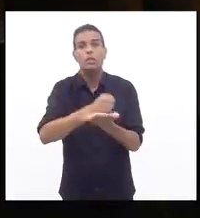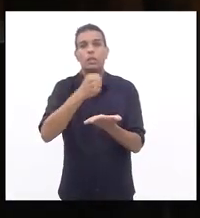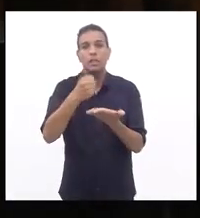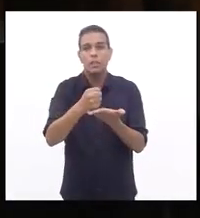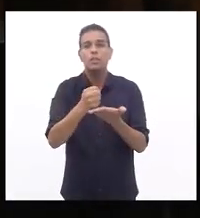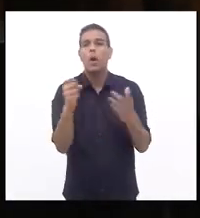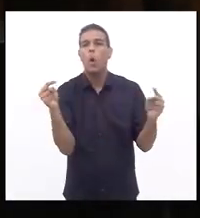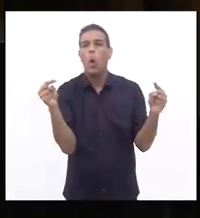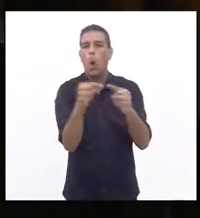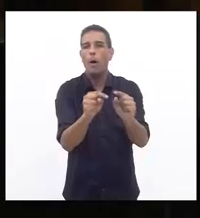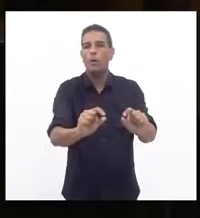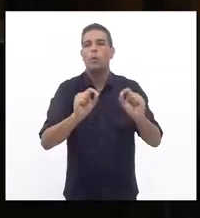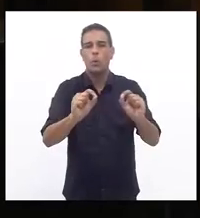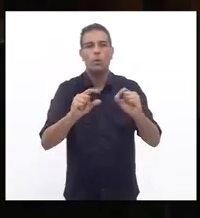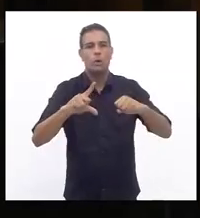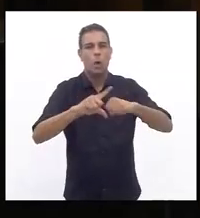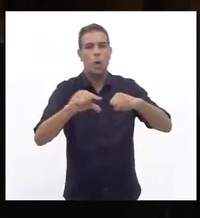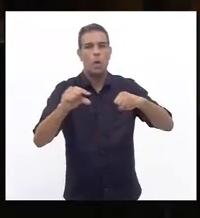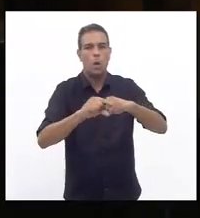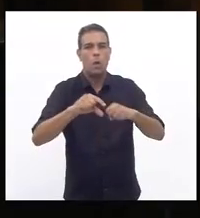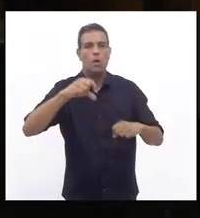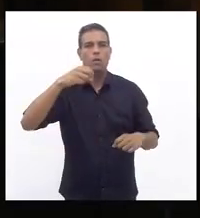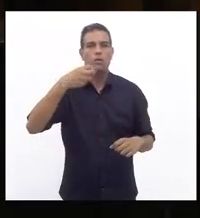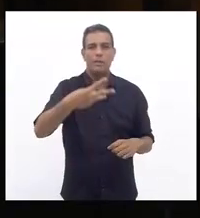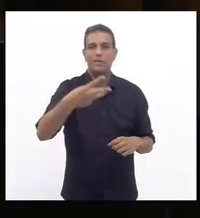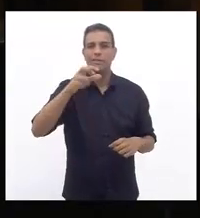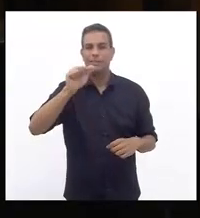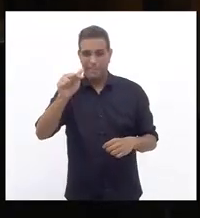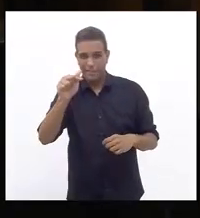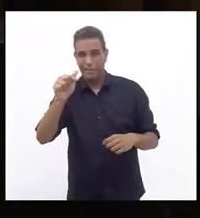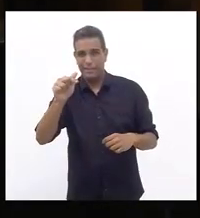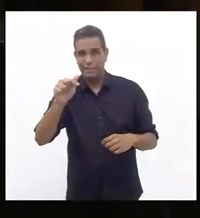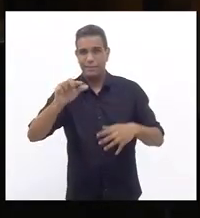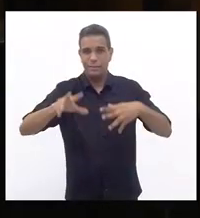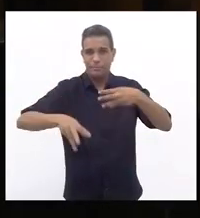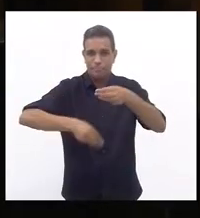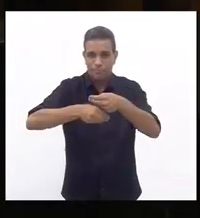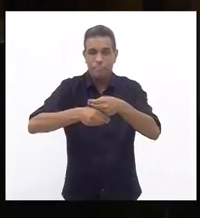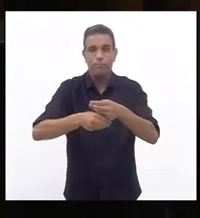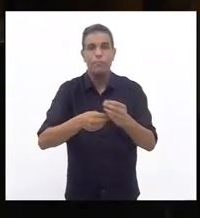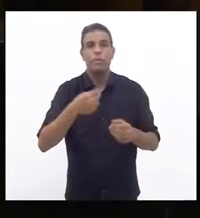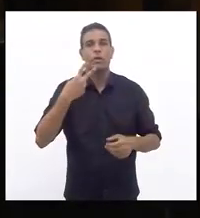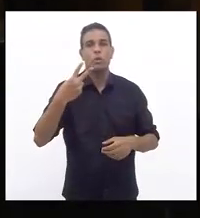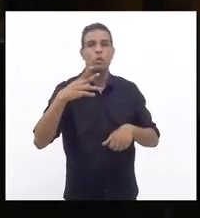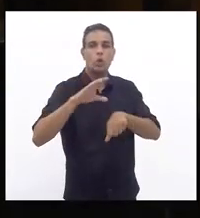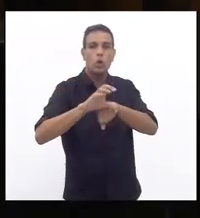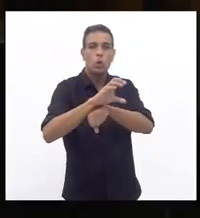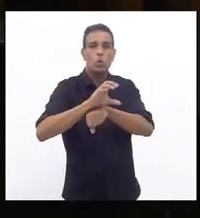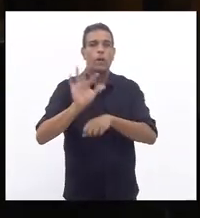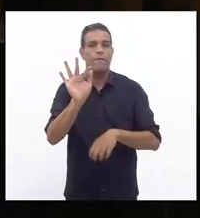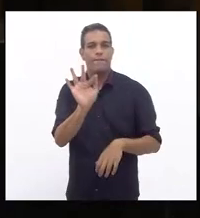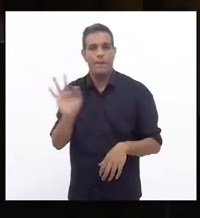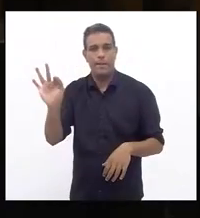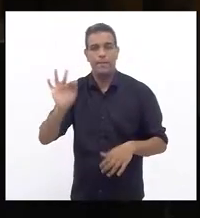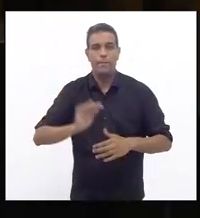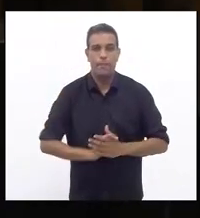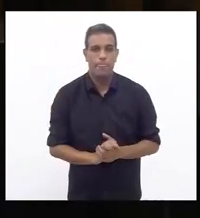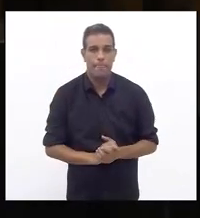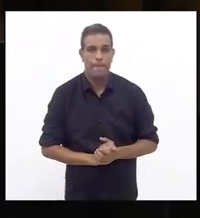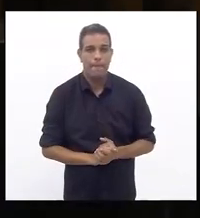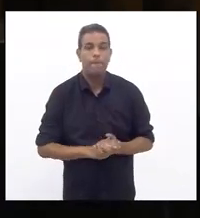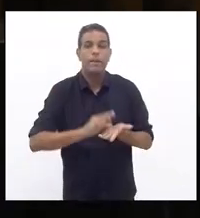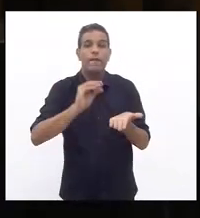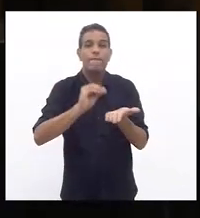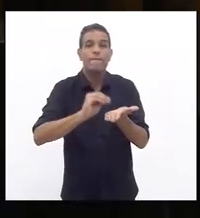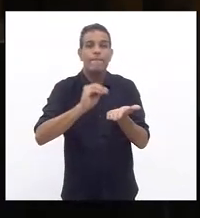está prevista no artigo número 37, inciso 2º da Constituição Federal. A falta de um plano